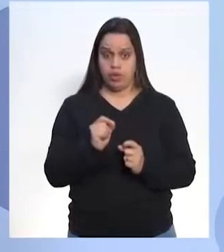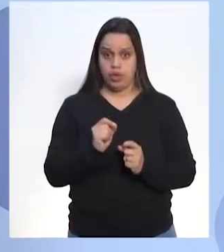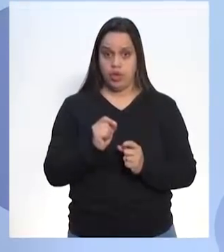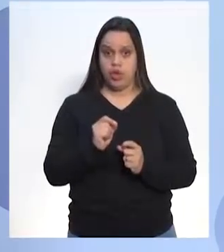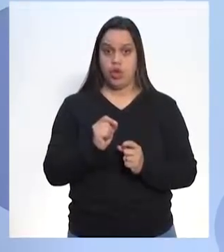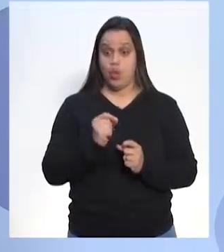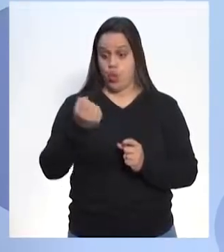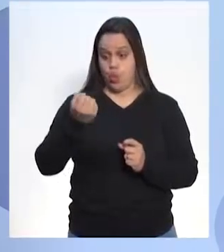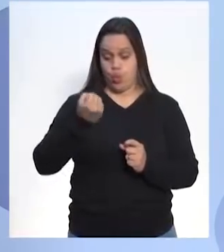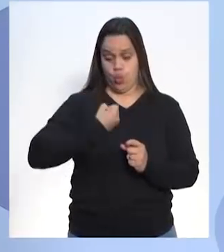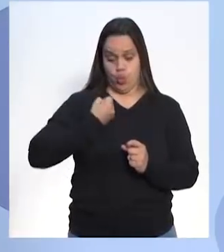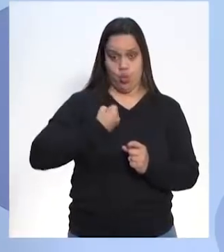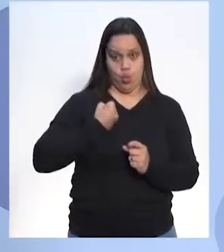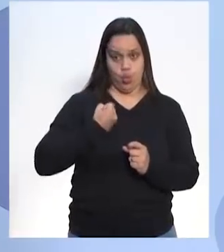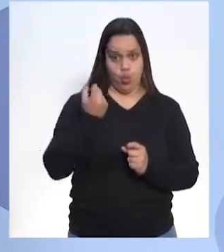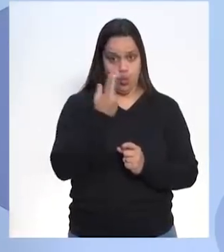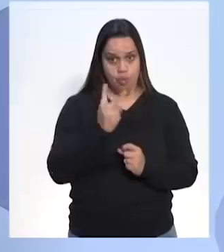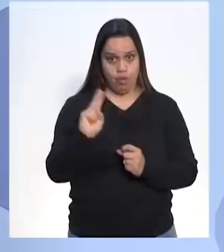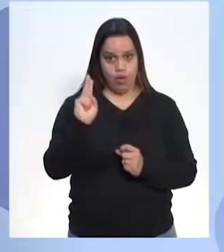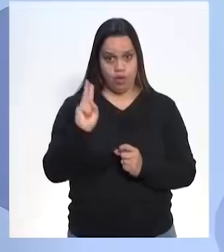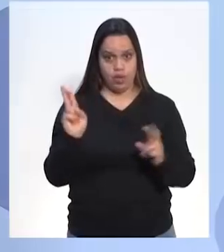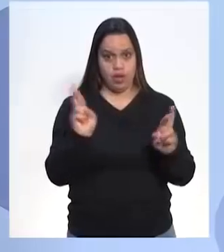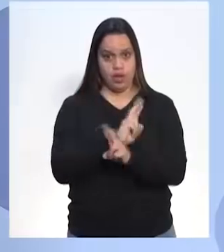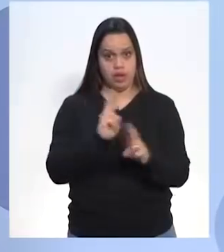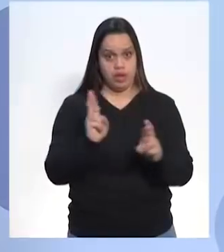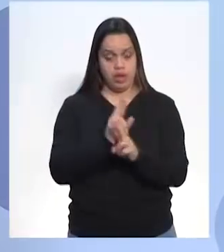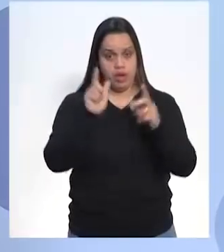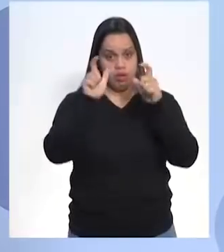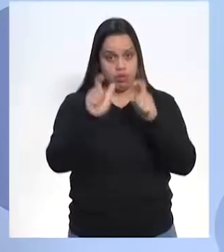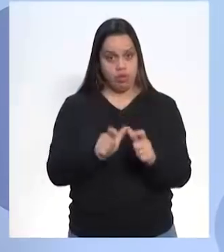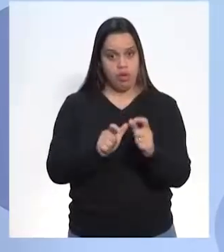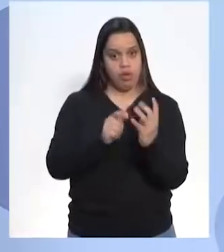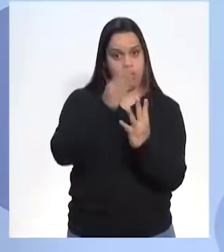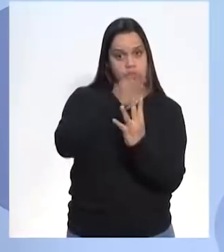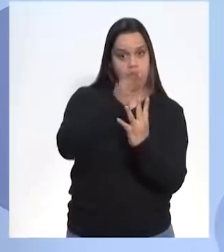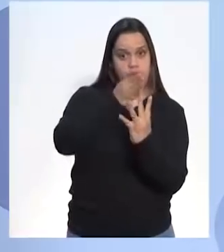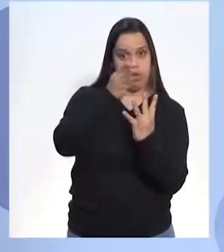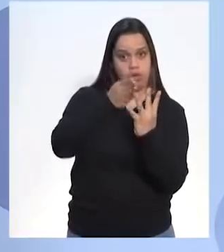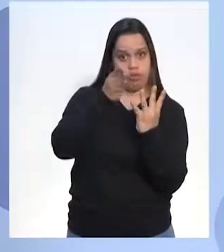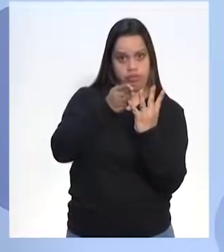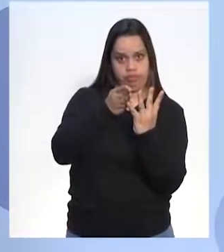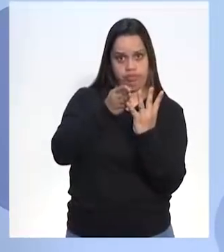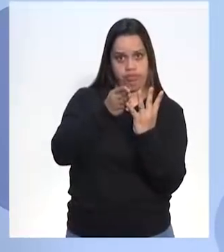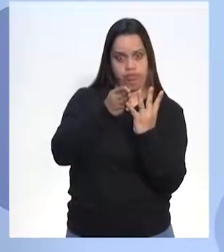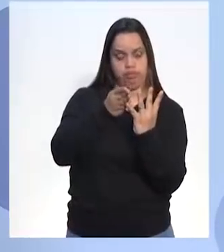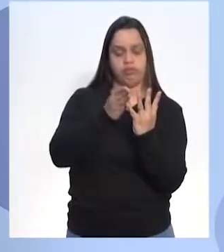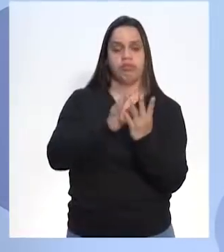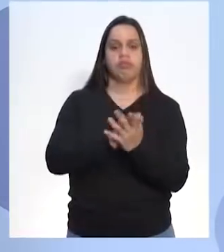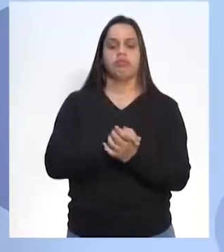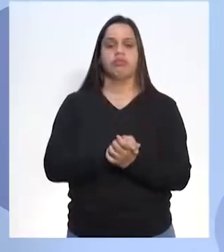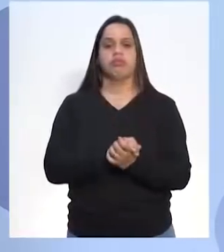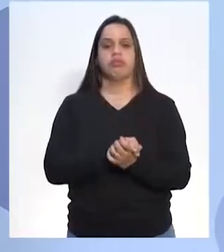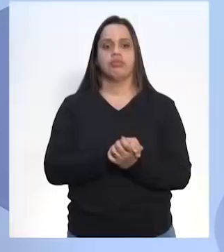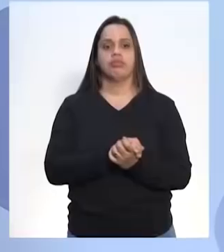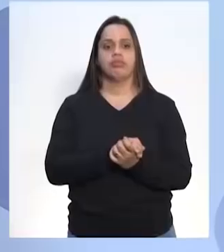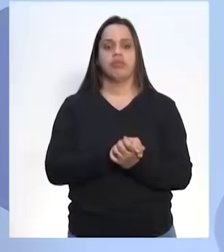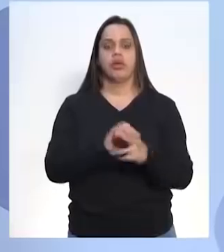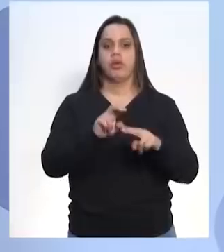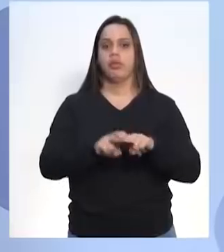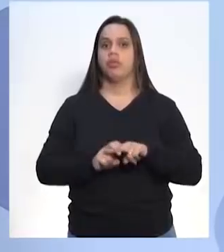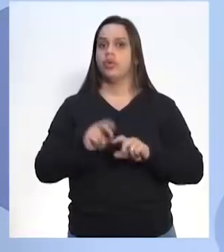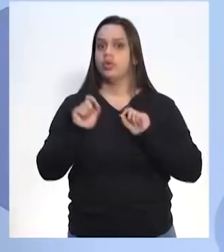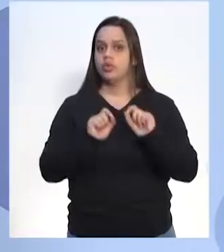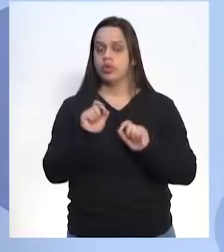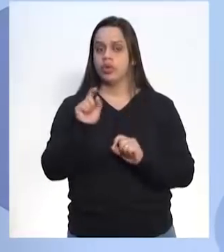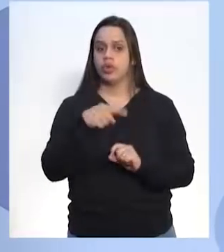algarismo recebe, está relacionado à posição em que ele ocupa naquele número, certo? Por isso que o nosso sistema